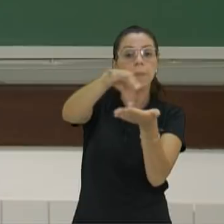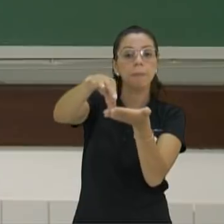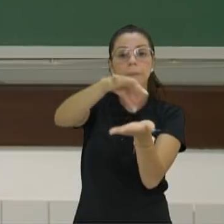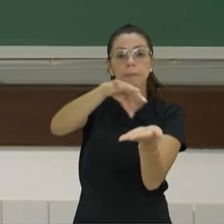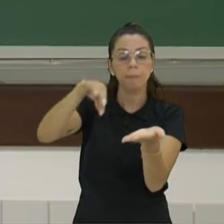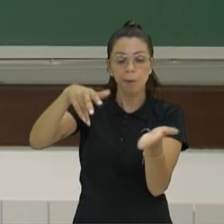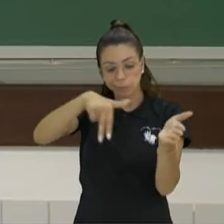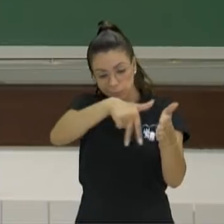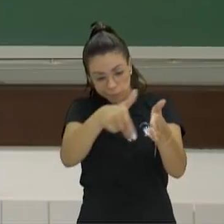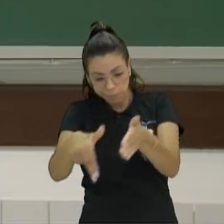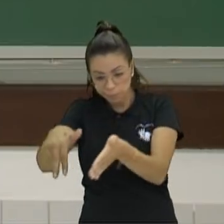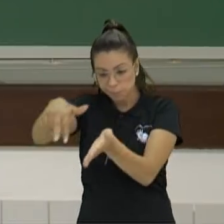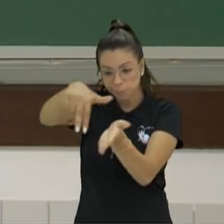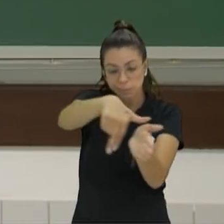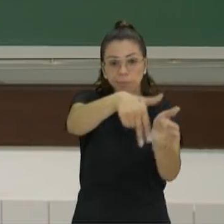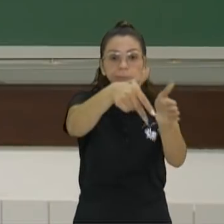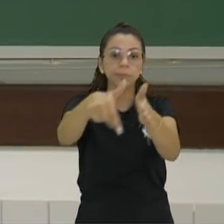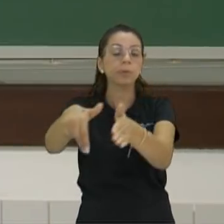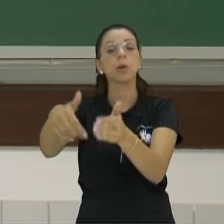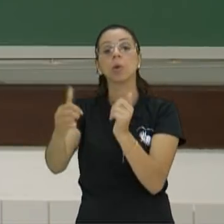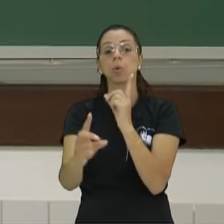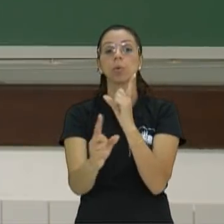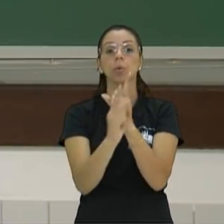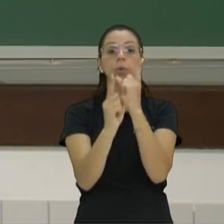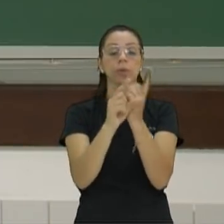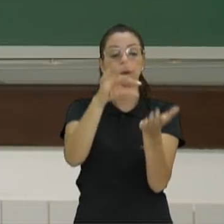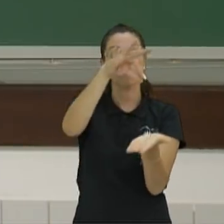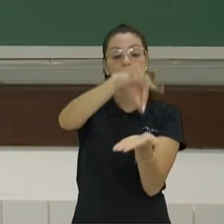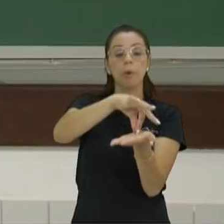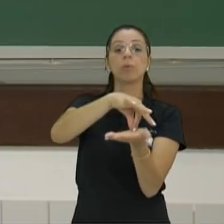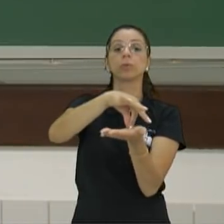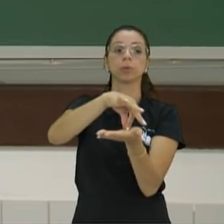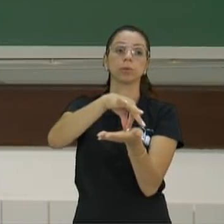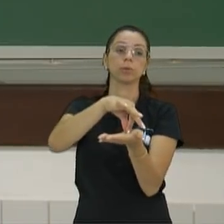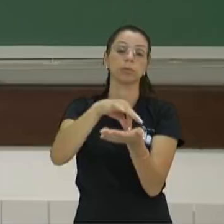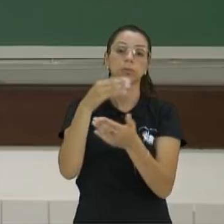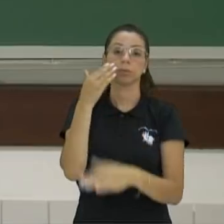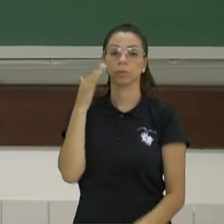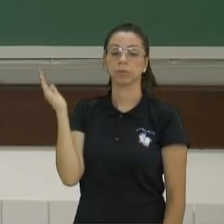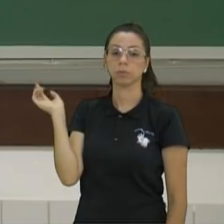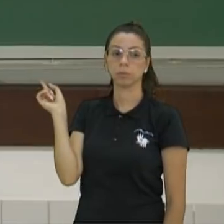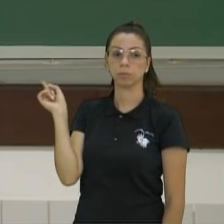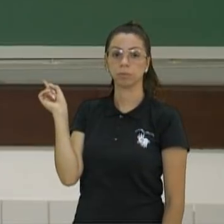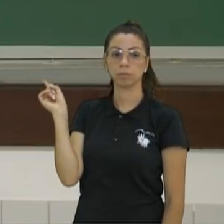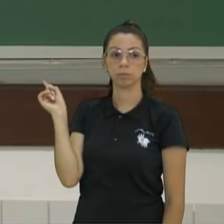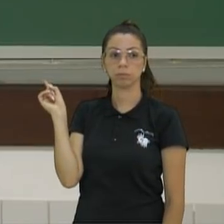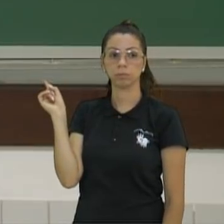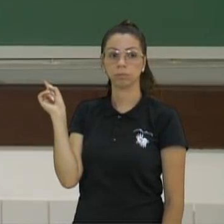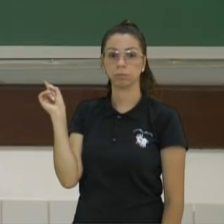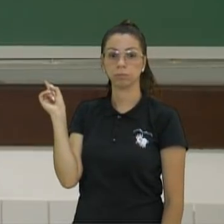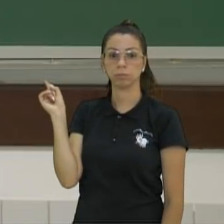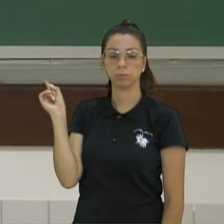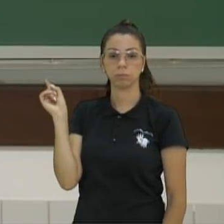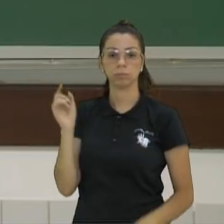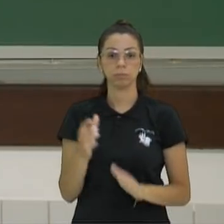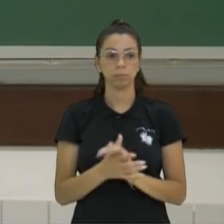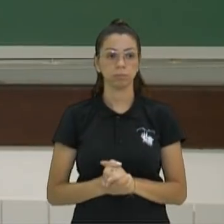estão marcados no mapa, encontrar esses pontos que normalmente são marcados, né, de